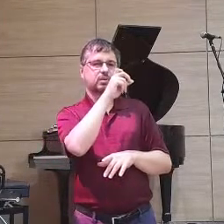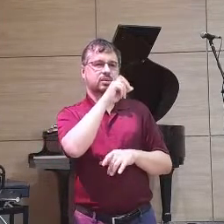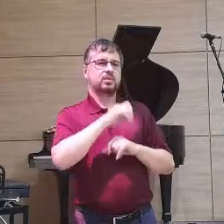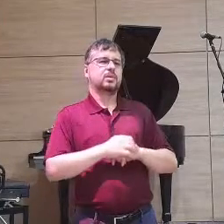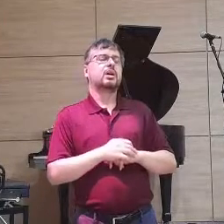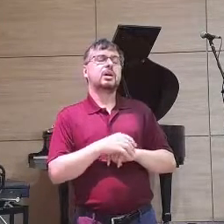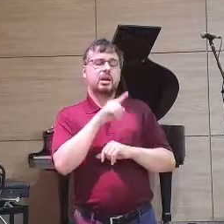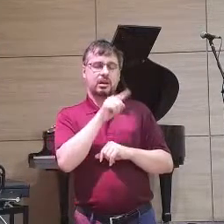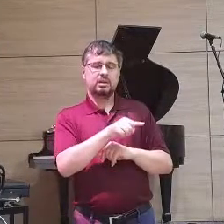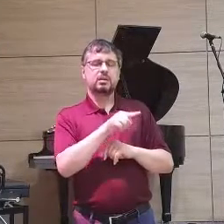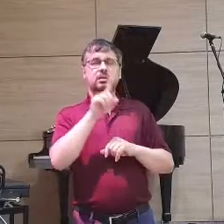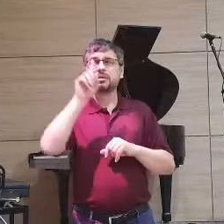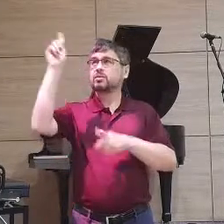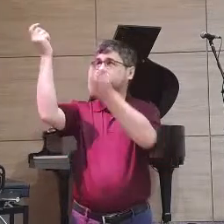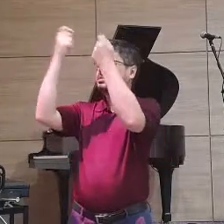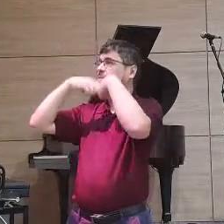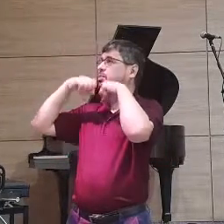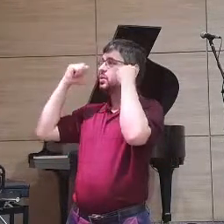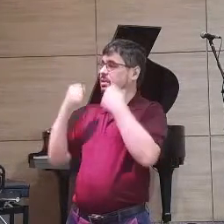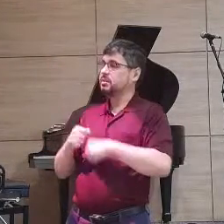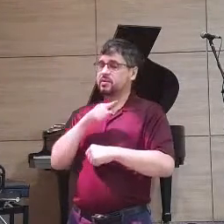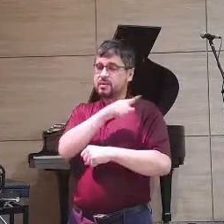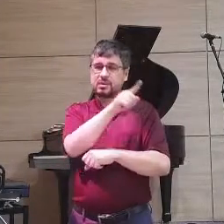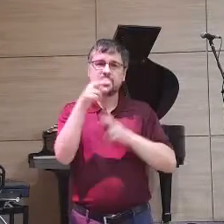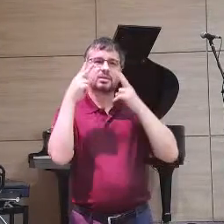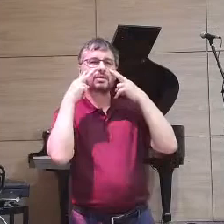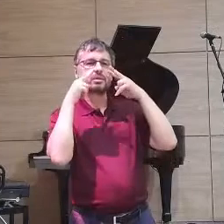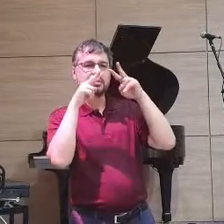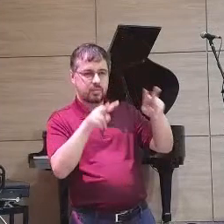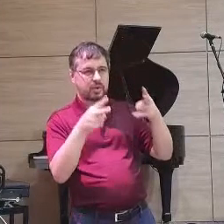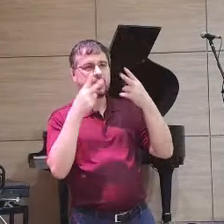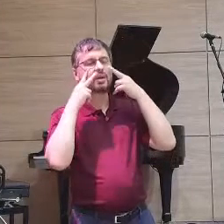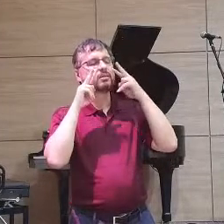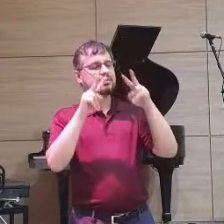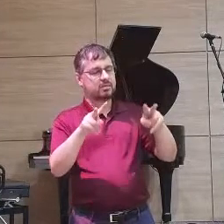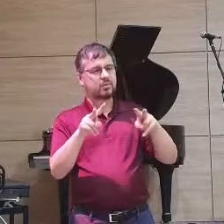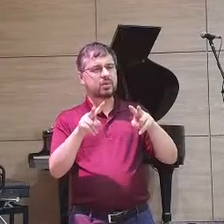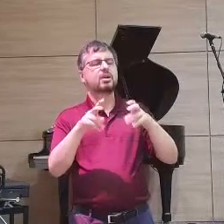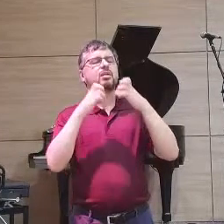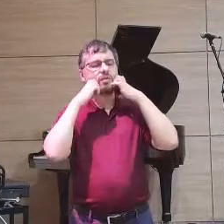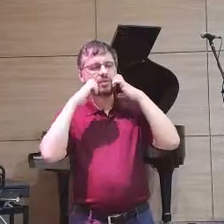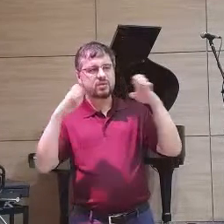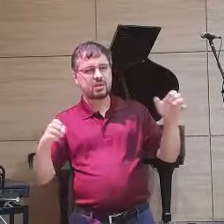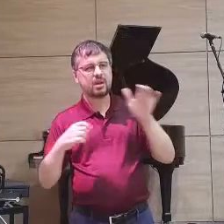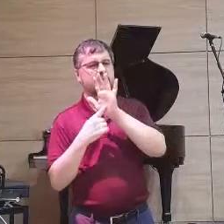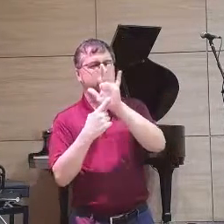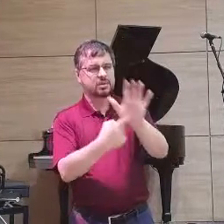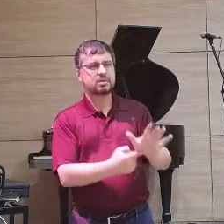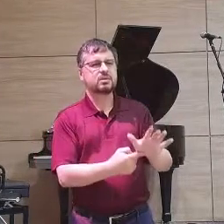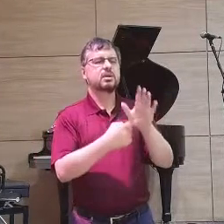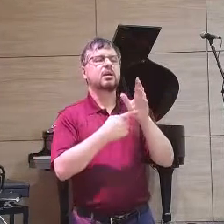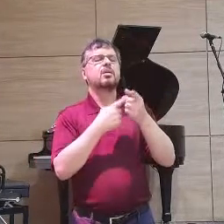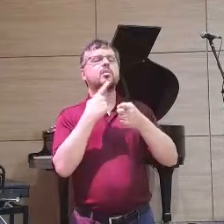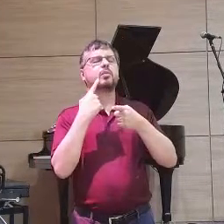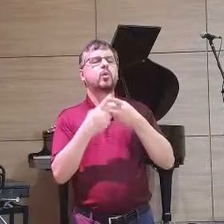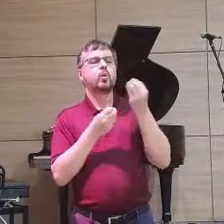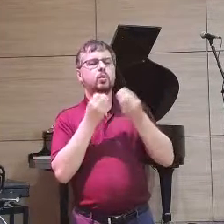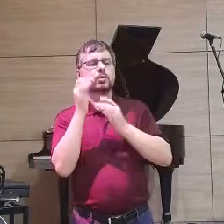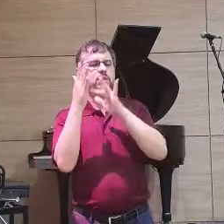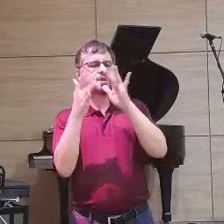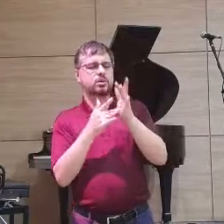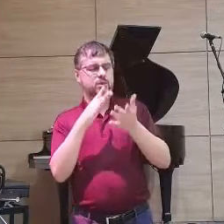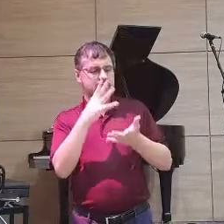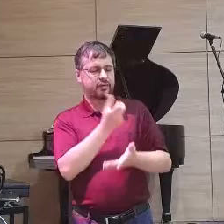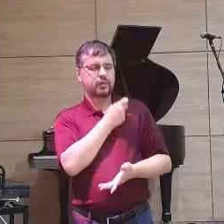testemunhar testemunhado do Evangelho testemunhas da causa de Cristo testemunhar como Cristo tirou do reino das Trevas